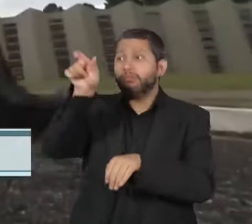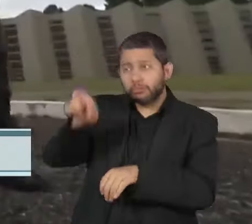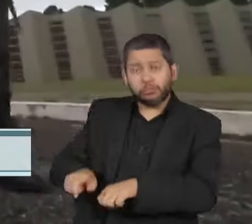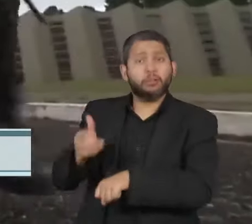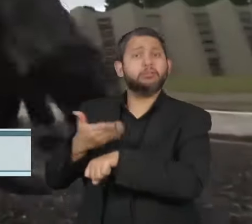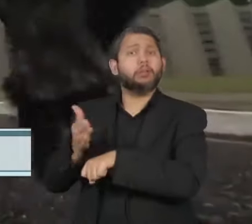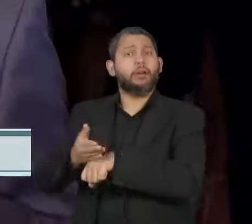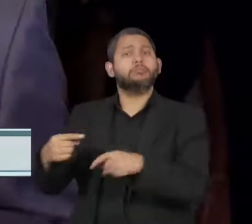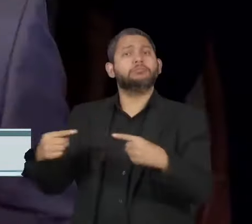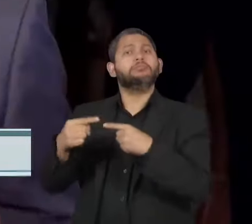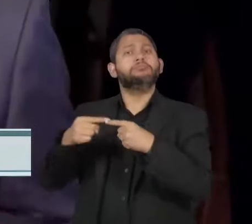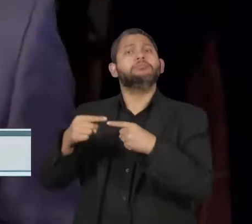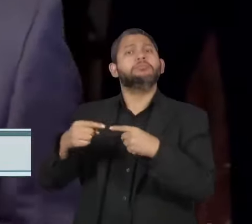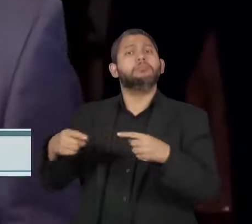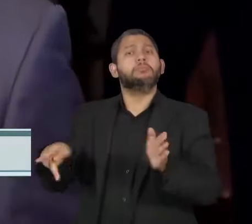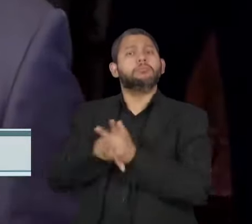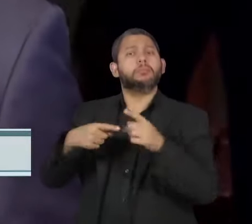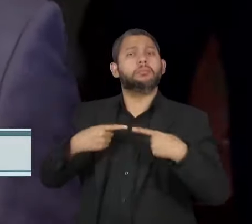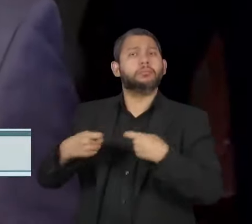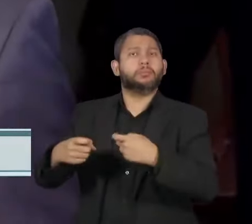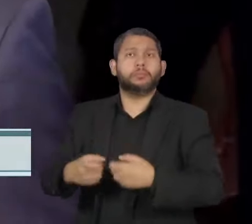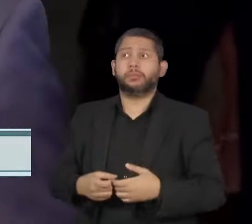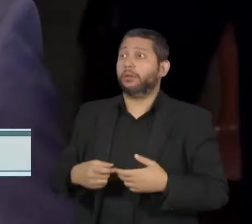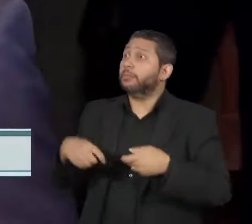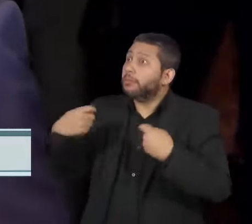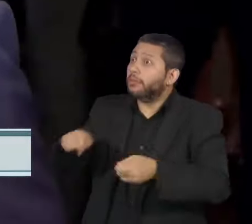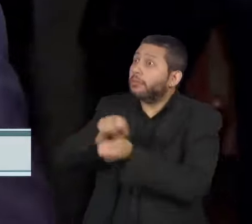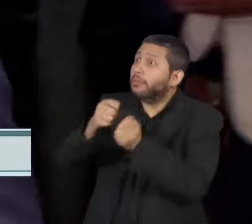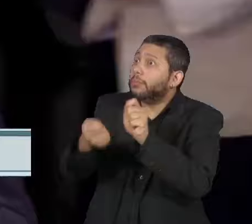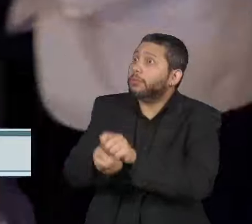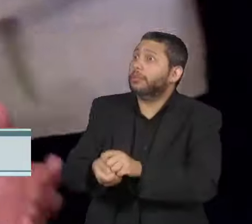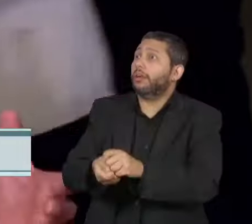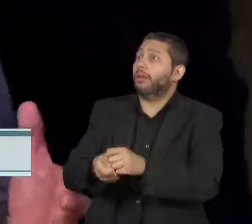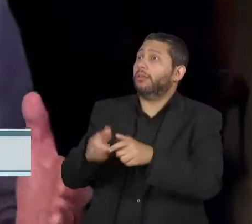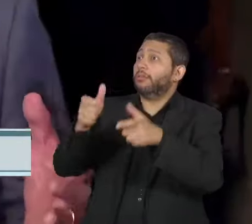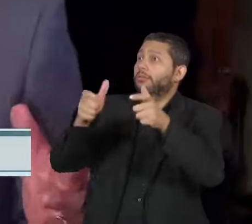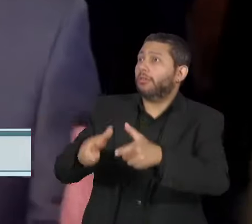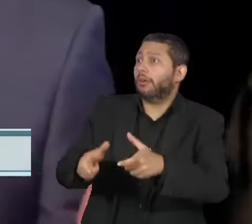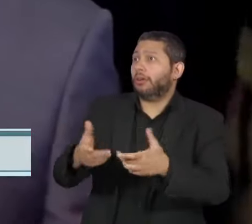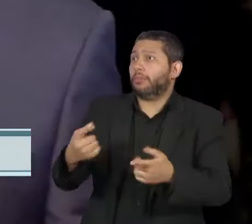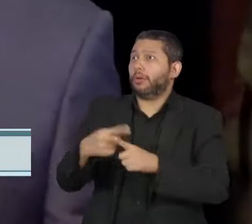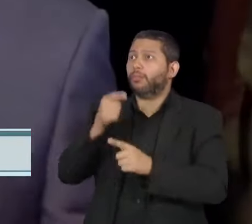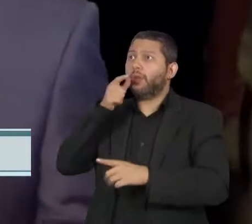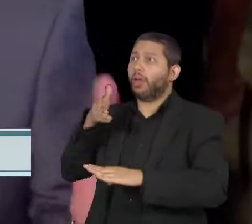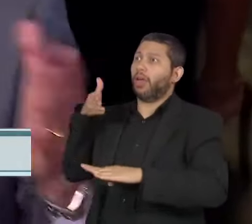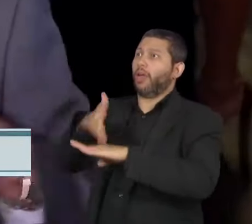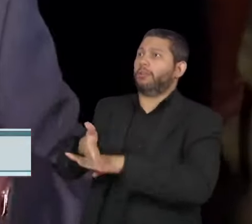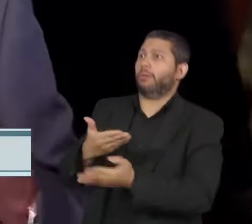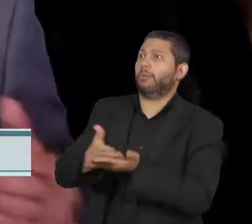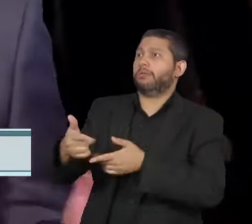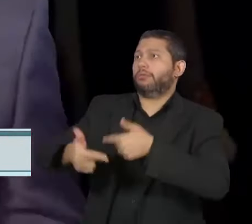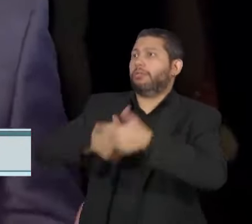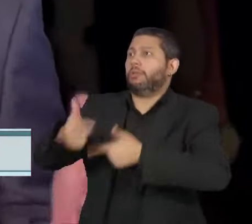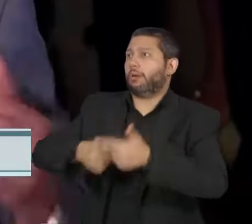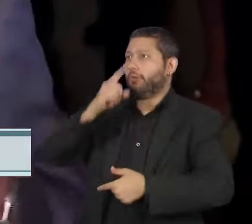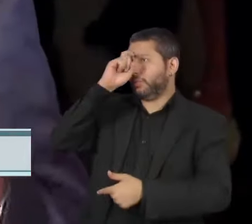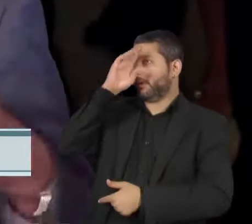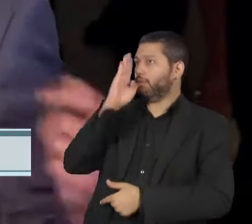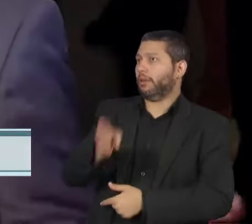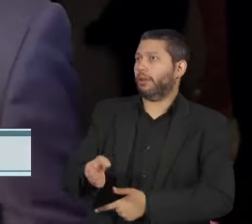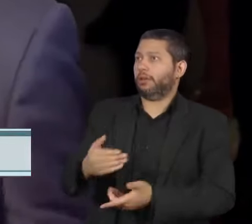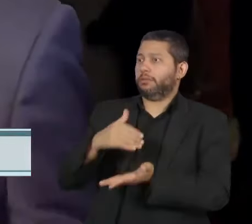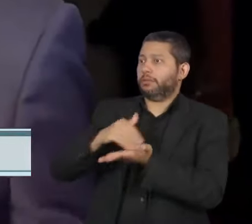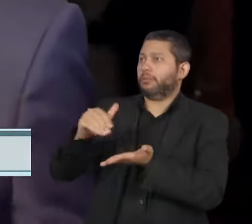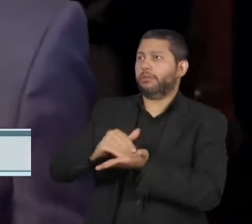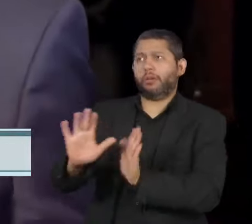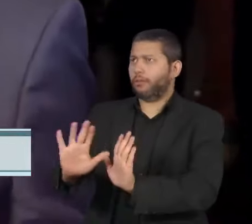para combate. Agora temos que adaptar instalações, forma de trabalhar, porque agora elas não vão entrar para trabalhar em hospitais, em escritório,